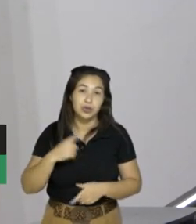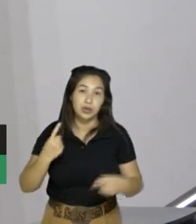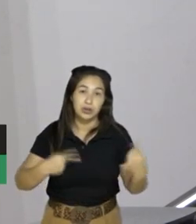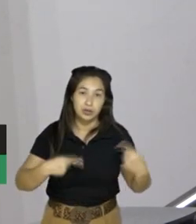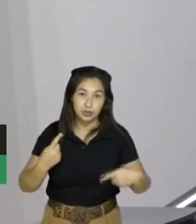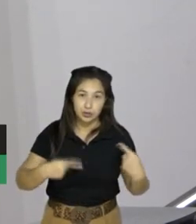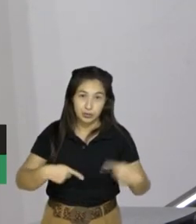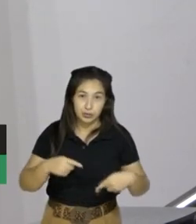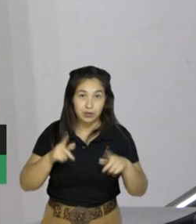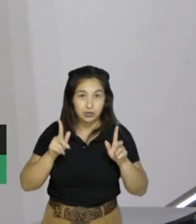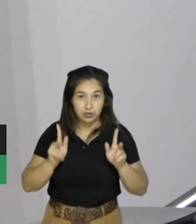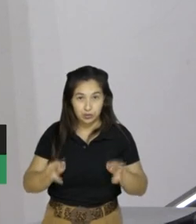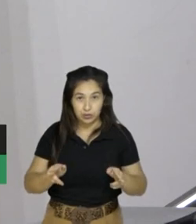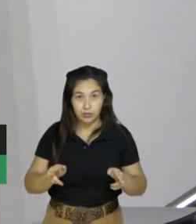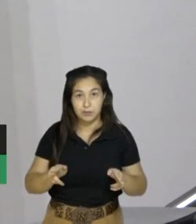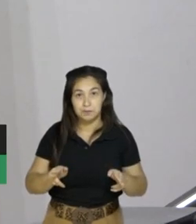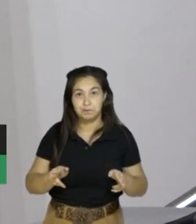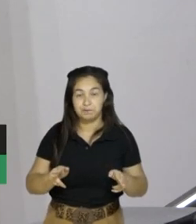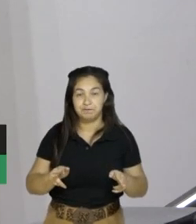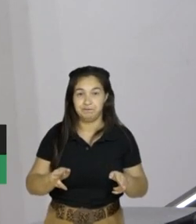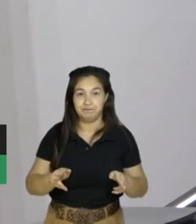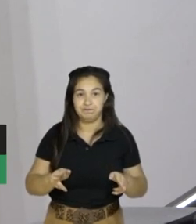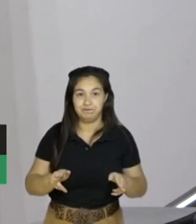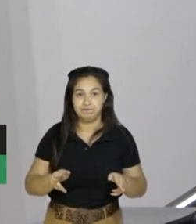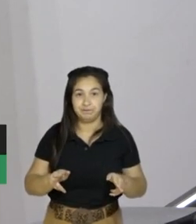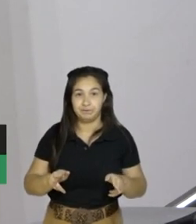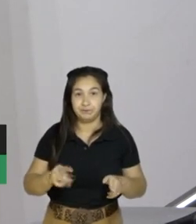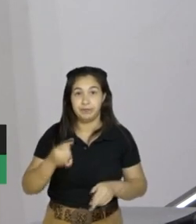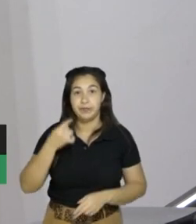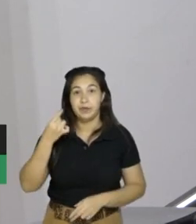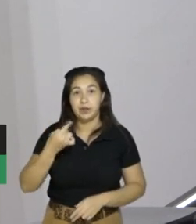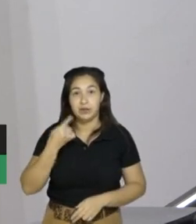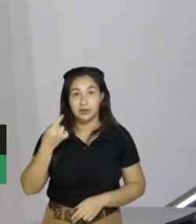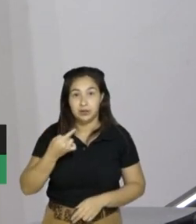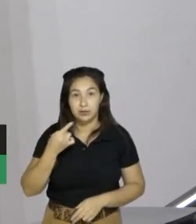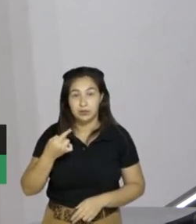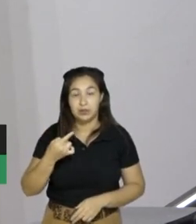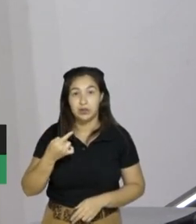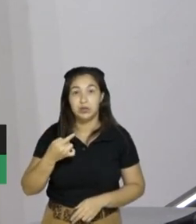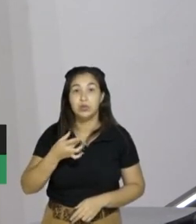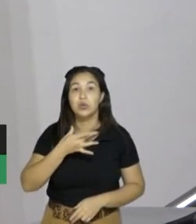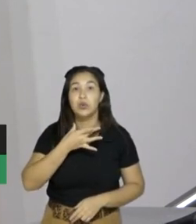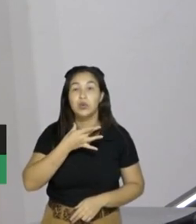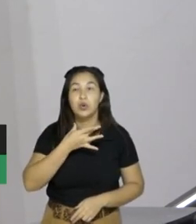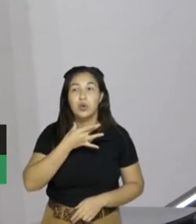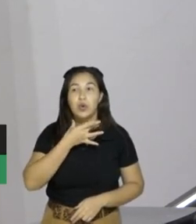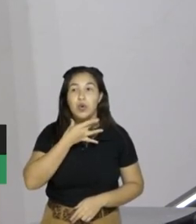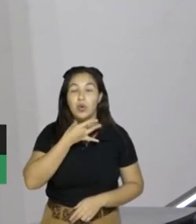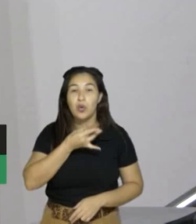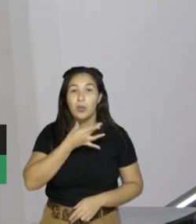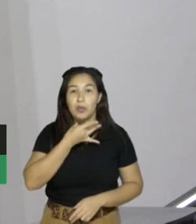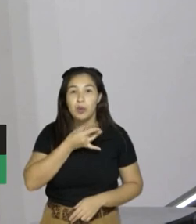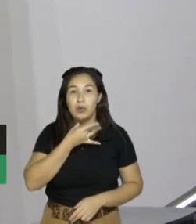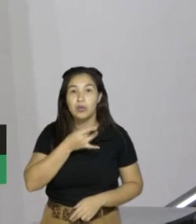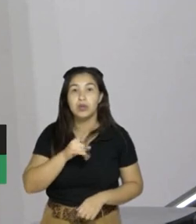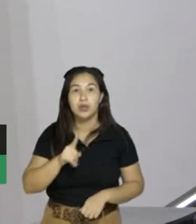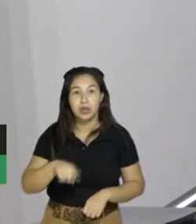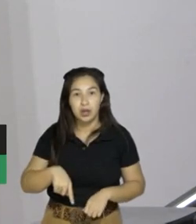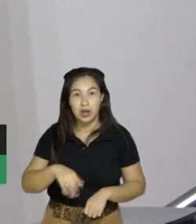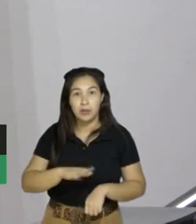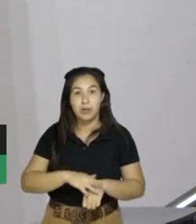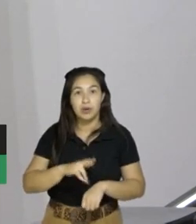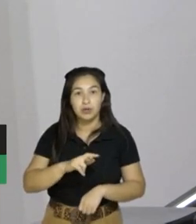natureza e tinha o deputado cobalchini inclusive foi autor de um projeto